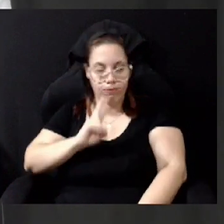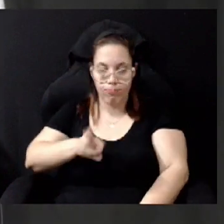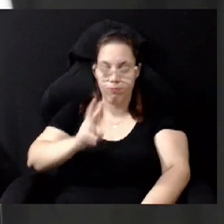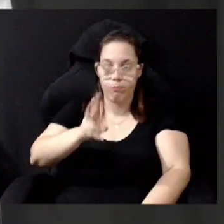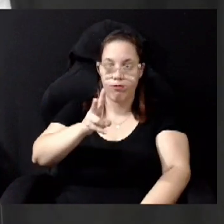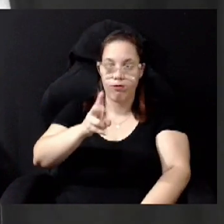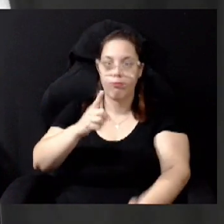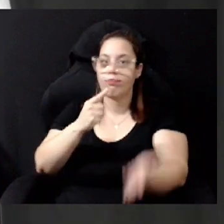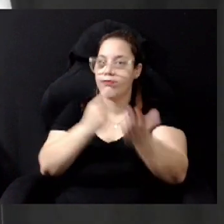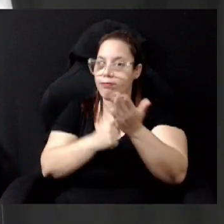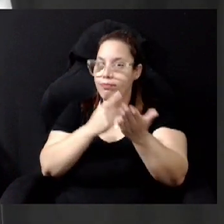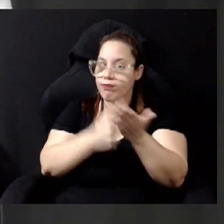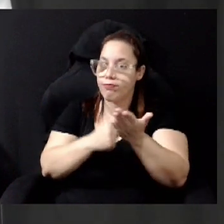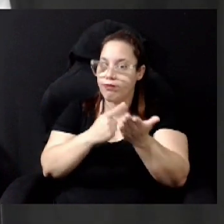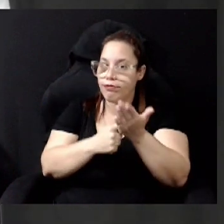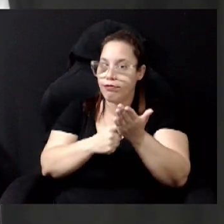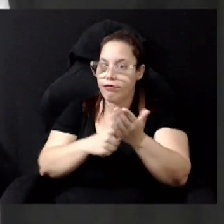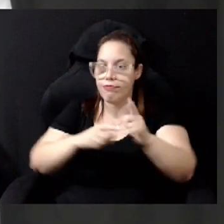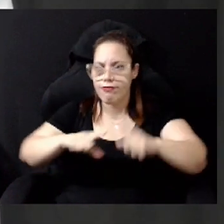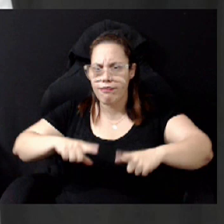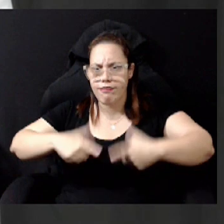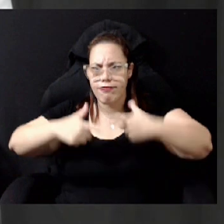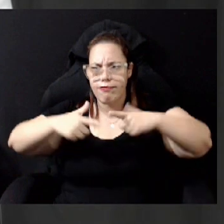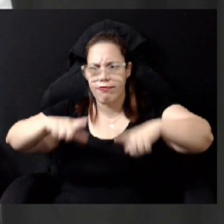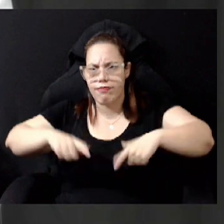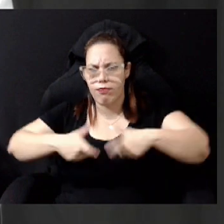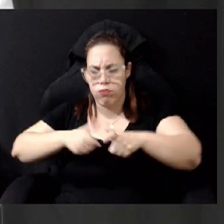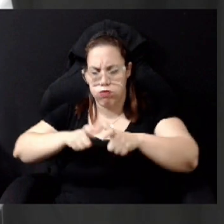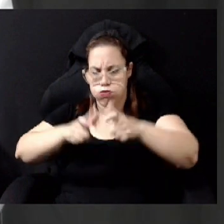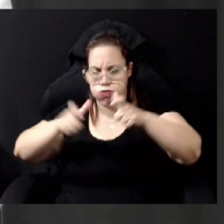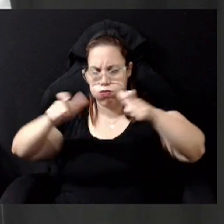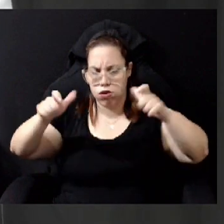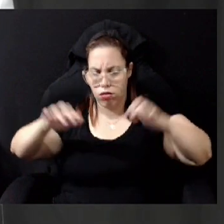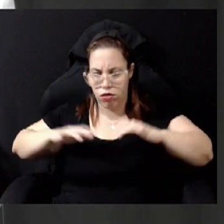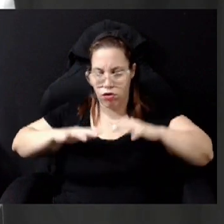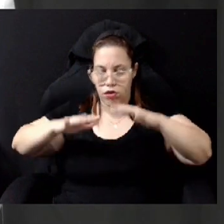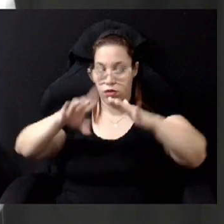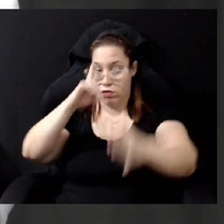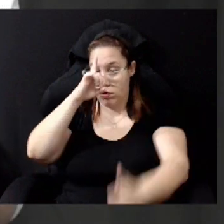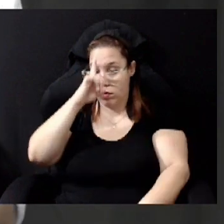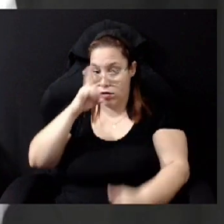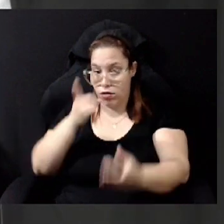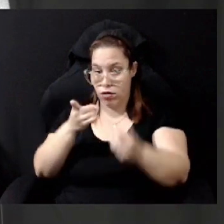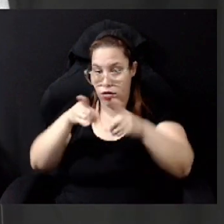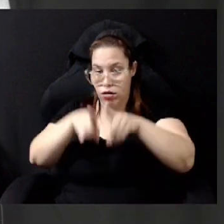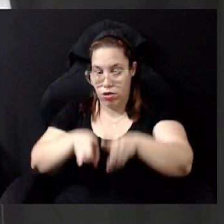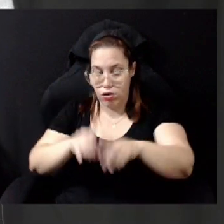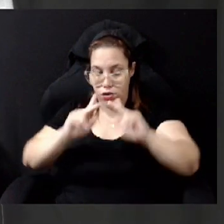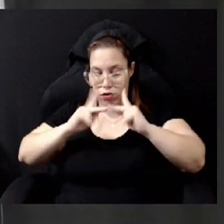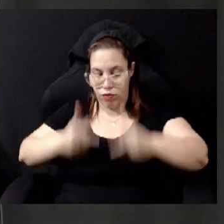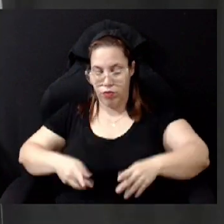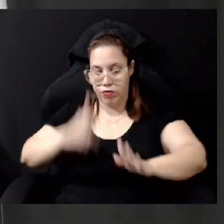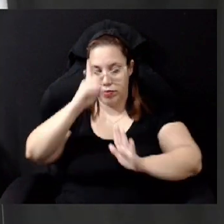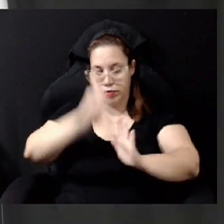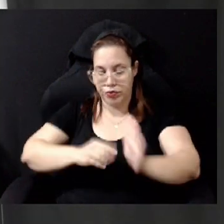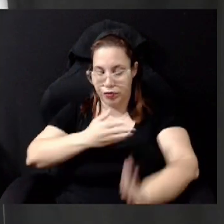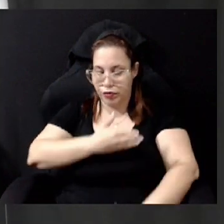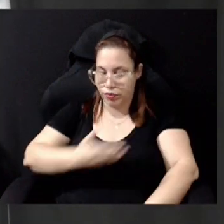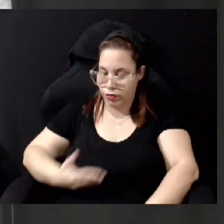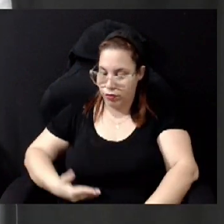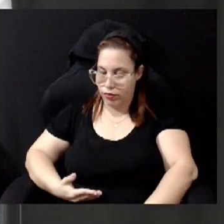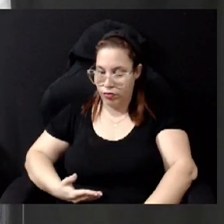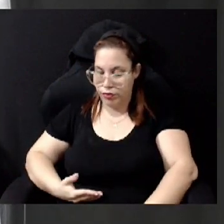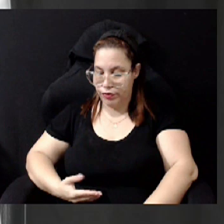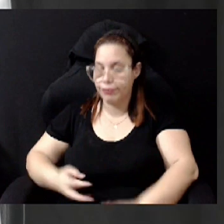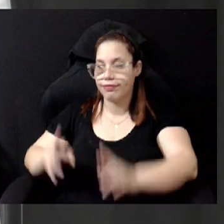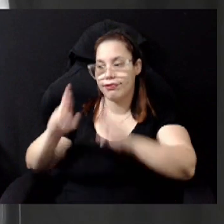de batalhar pelo crescimento da nossa cidade, pela dignidade humana através do direito público na nossa cidade, e especialmente a região sul